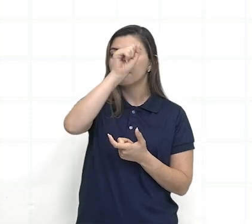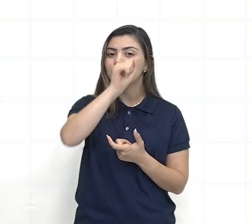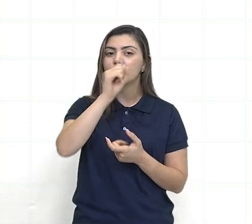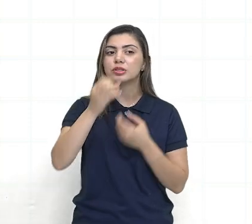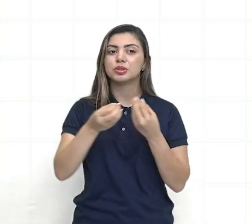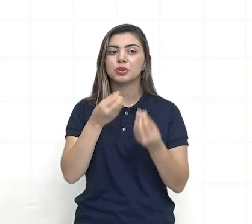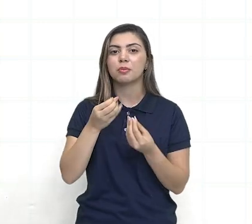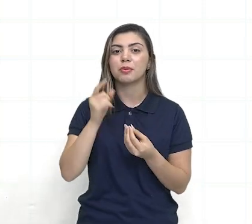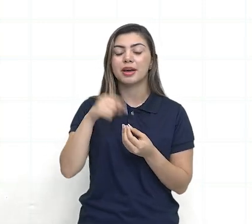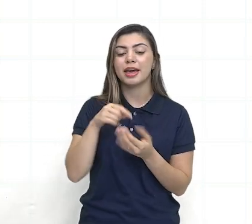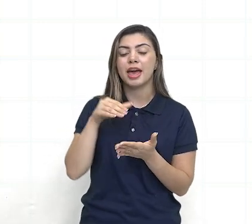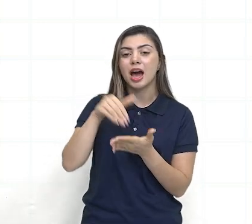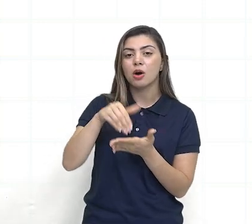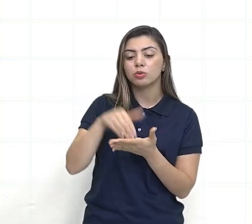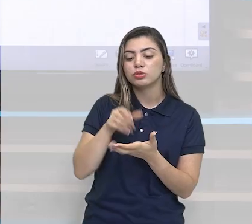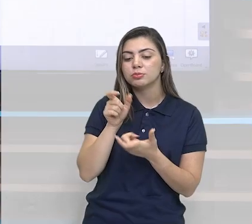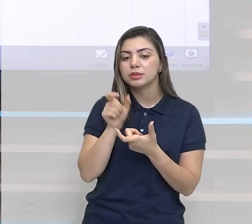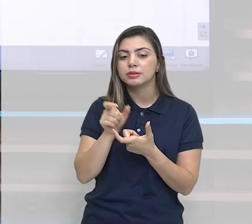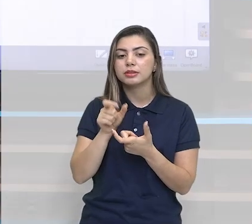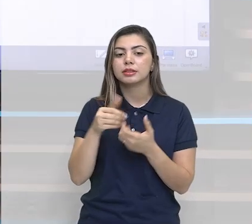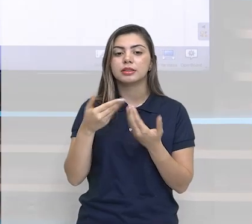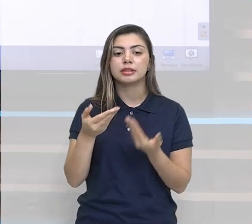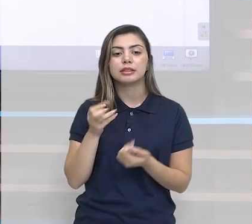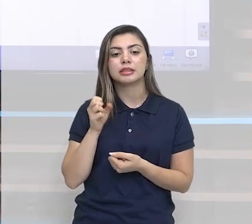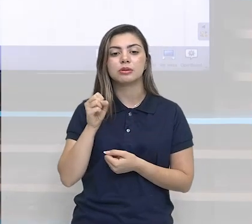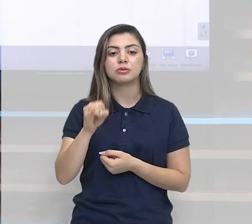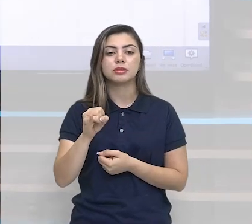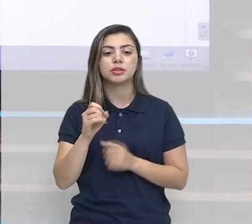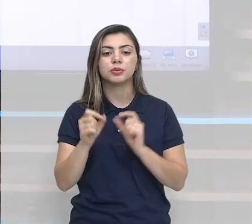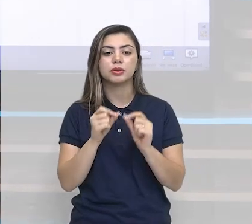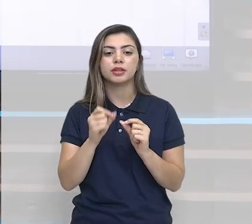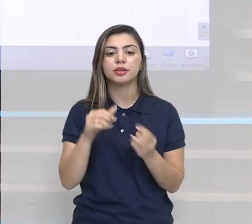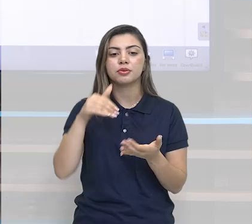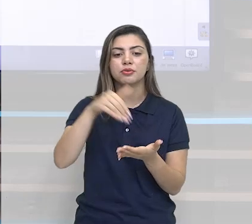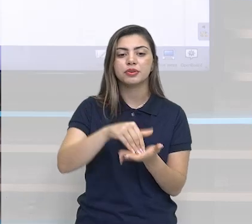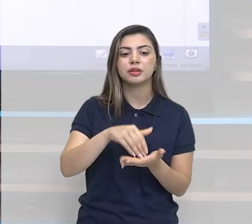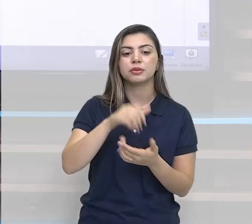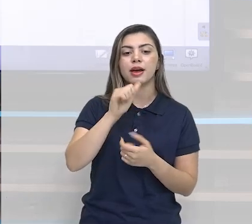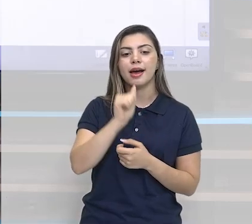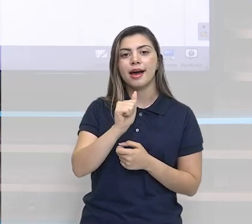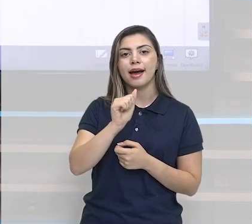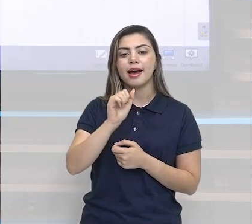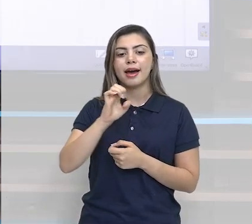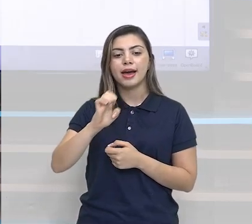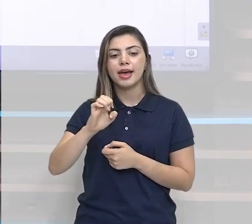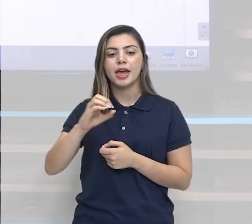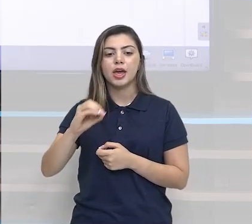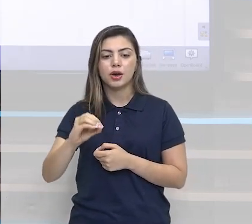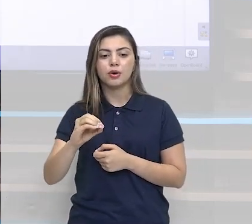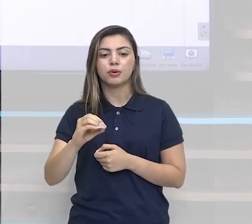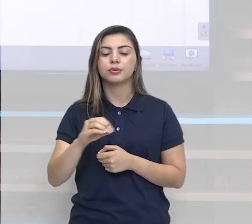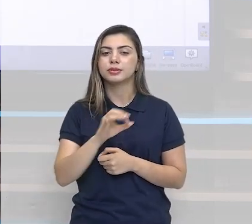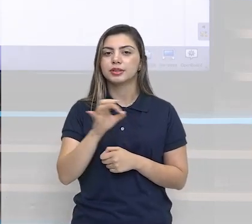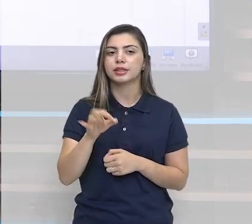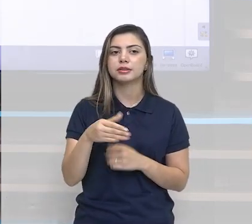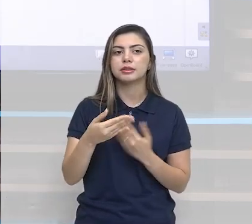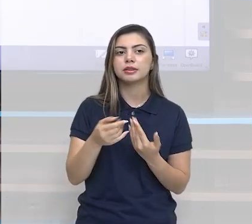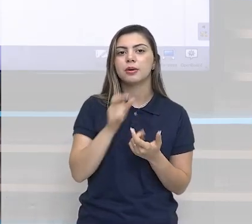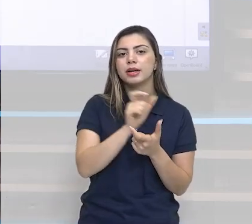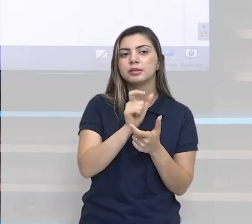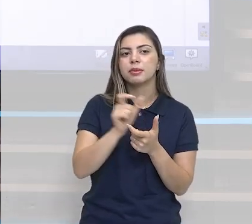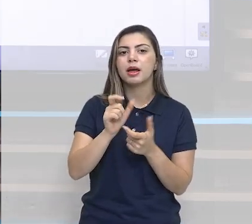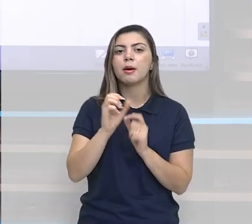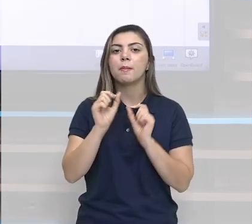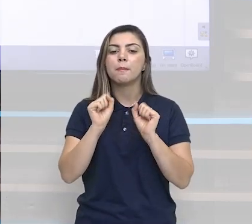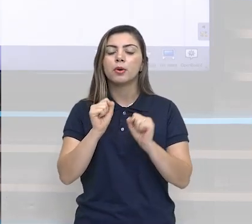a última sílaba. E se ela terminar com A, E, O, seguidas ou não de S, ou seja, essas palavras podem estar